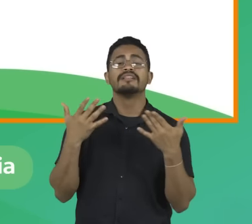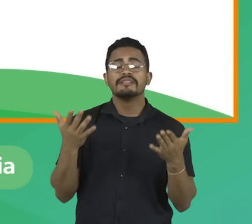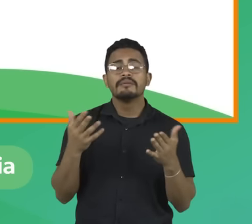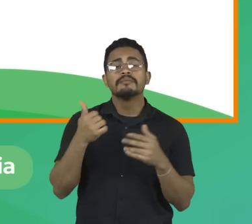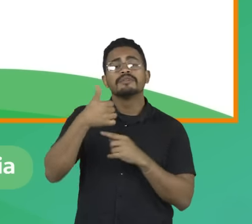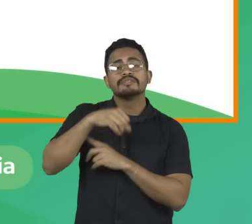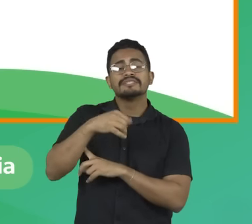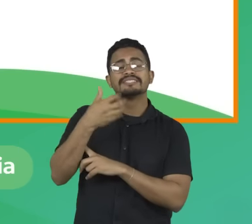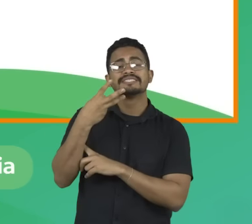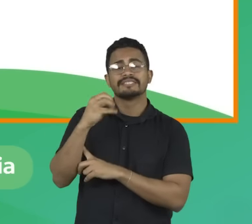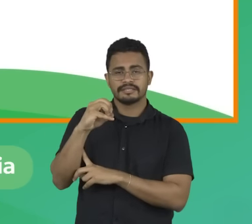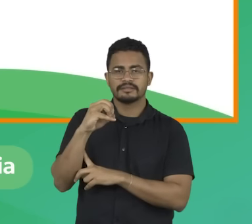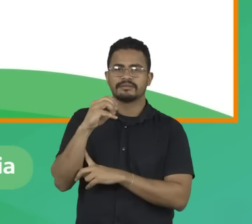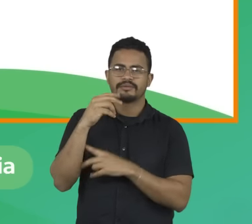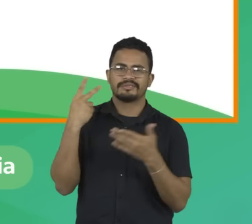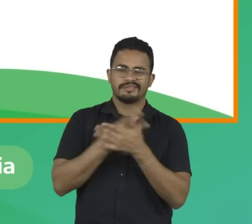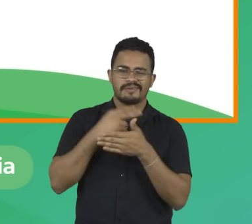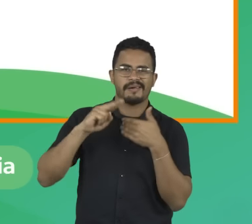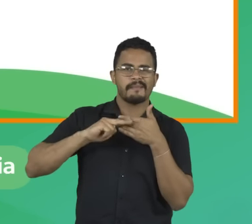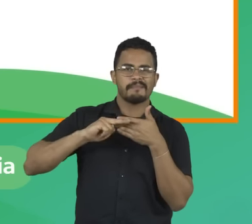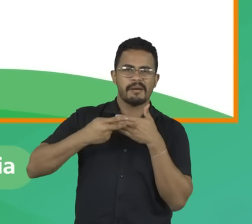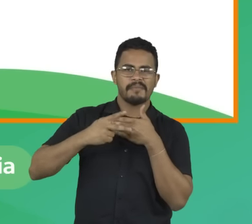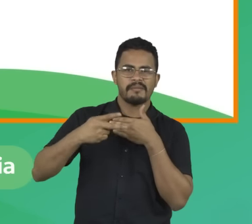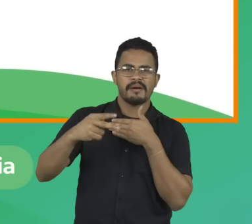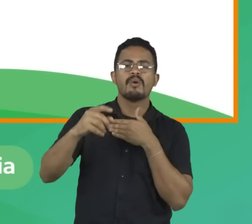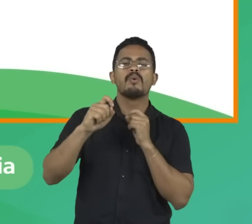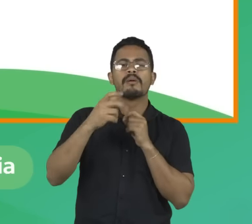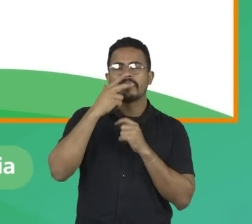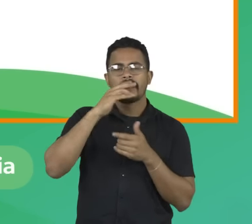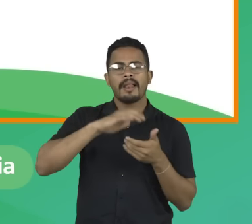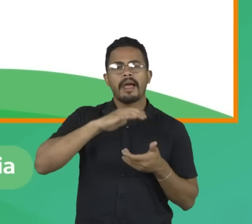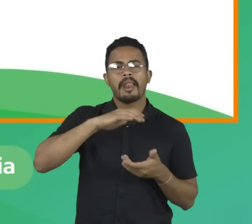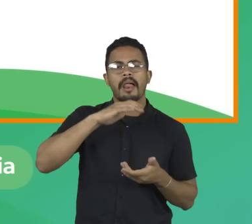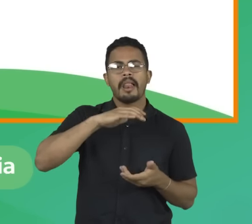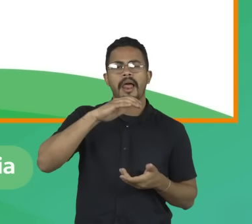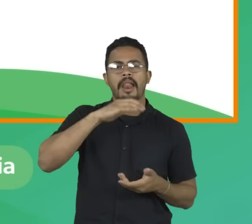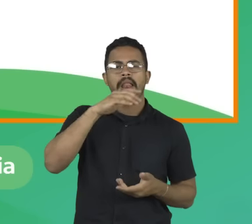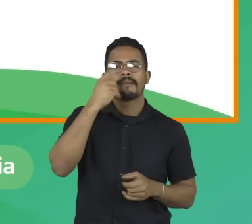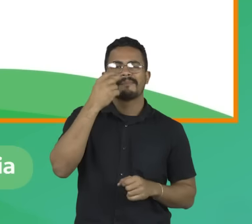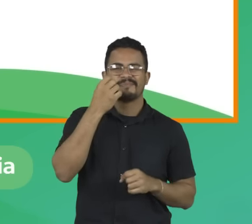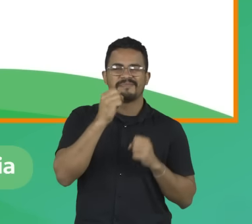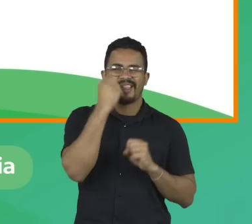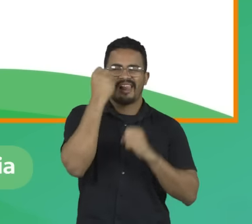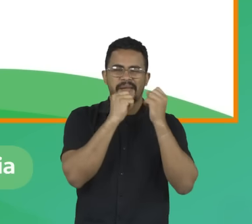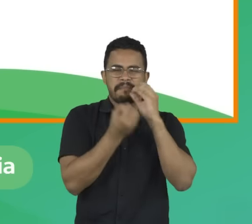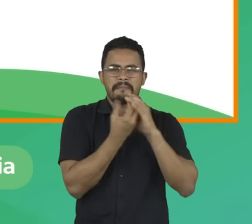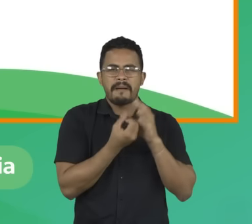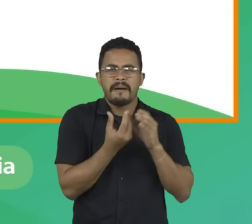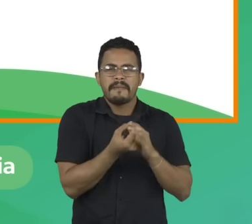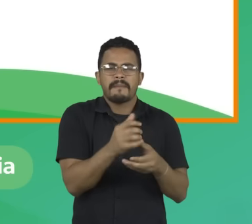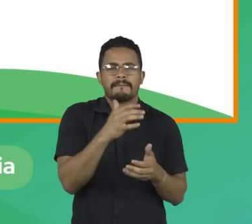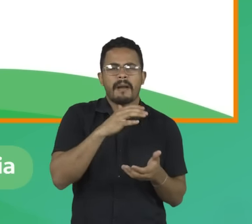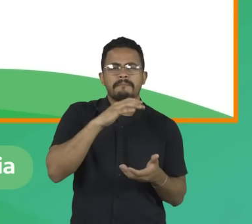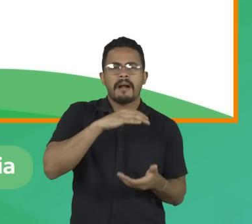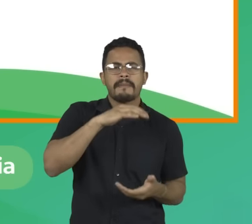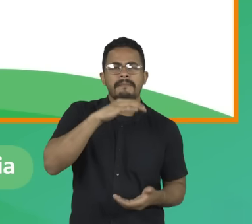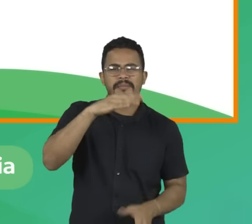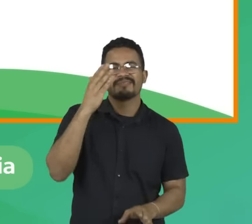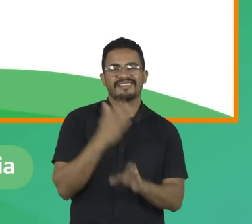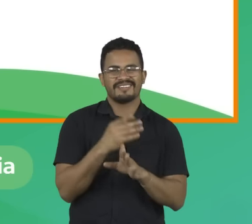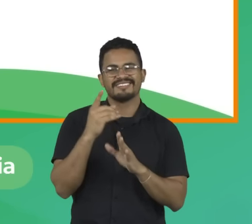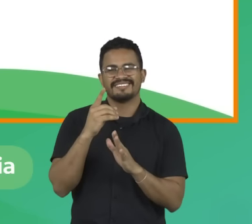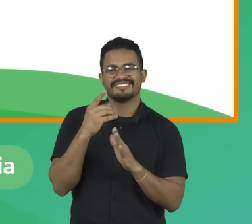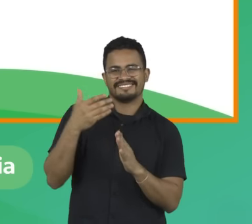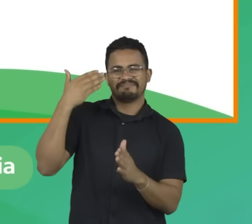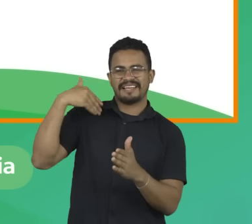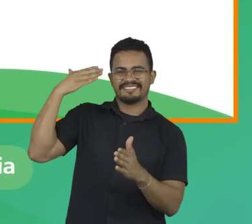reflexo dessa crise ao longo de todos os anos 30, foram um acúmulo de estoques e superprodução, decorrente da década anterior, em que todos esses